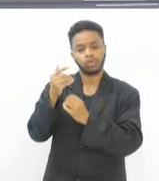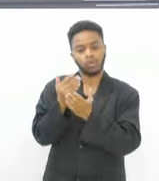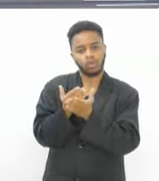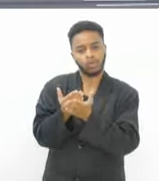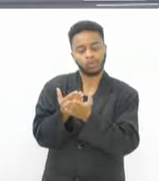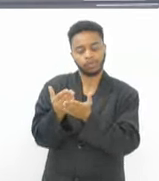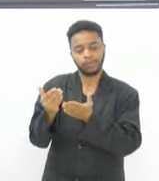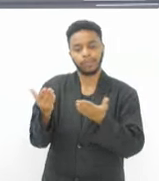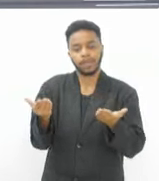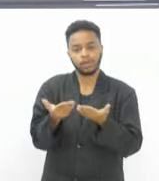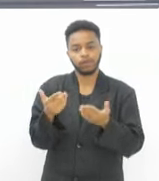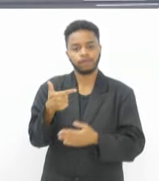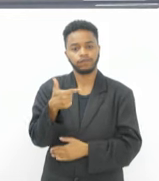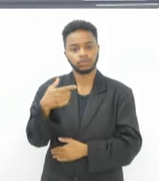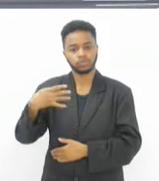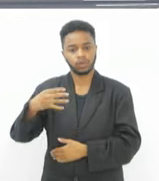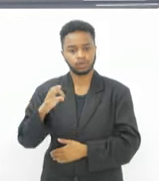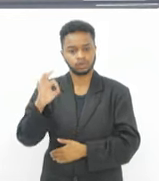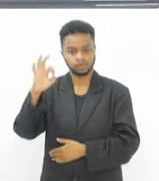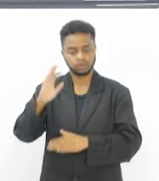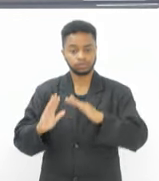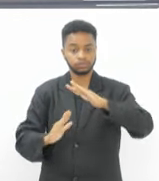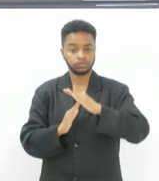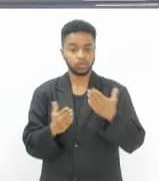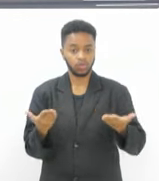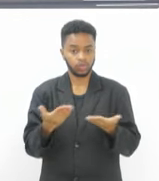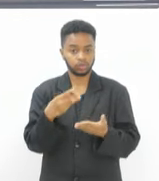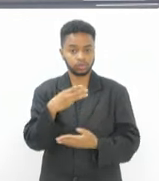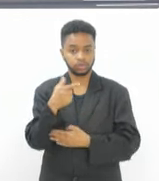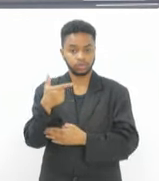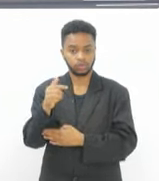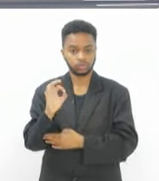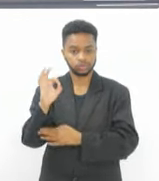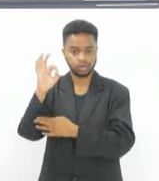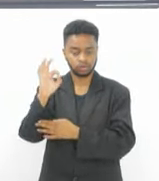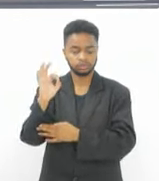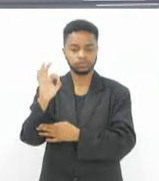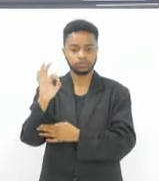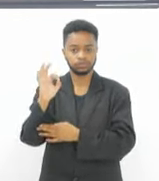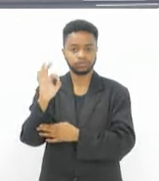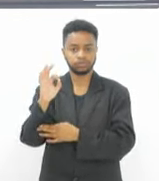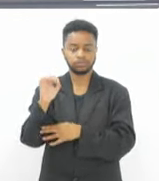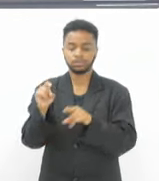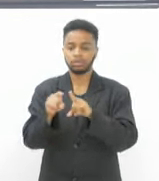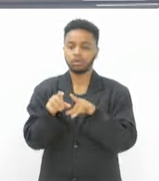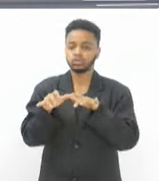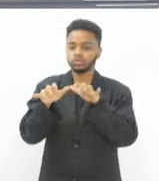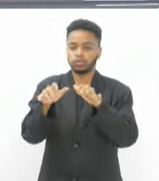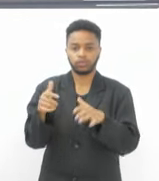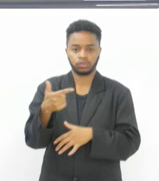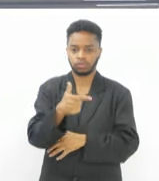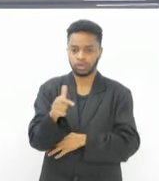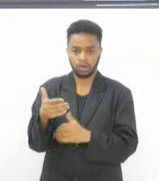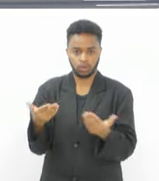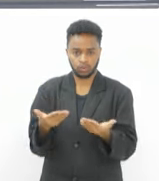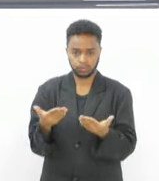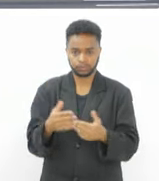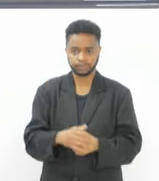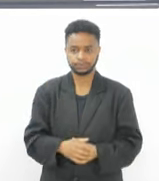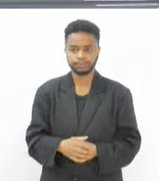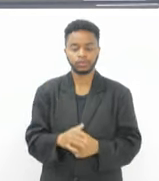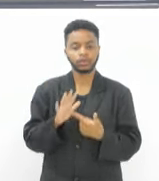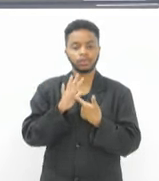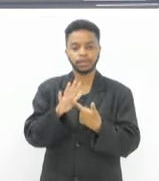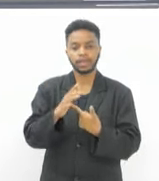Nesse momento faz 24 graus, a máxima prevista para hoje é de 32 graus e não há previsão de chuva para hoje. Você vê imagens aí